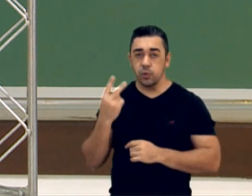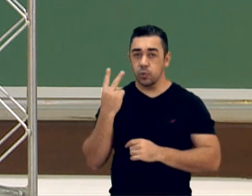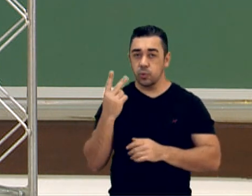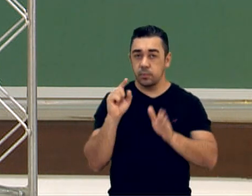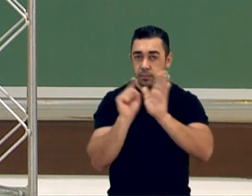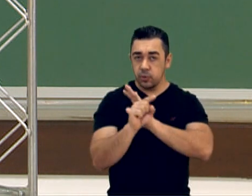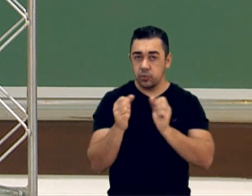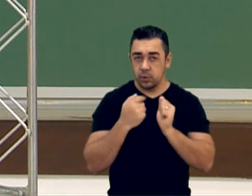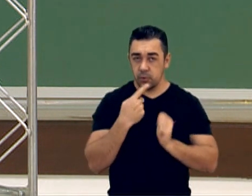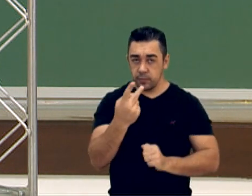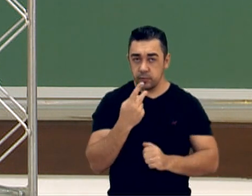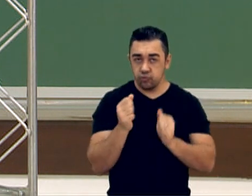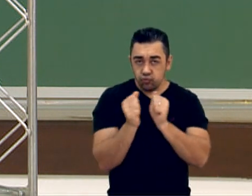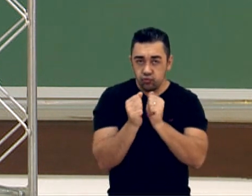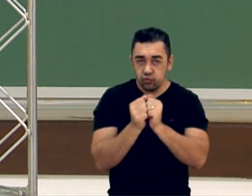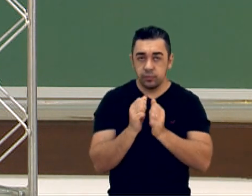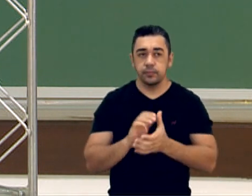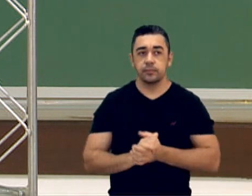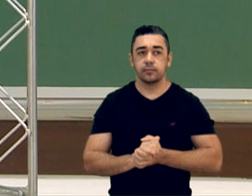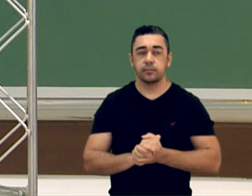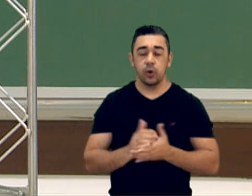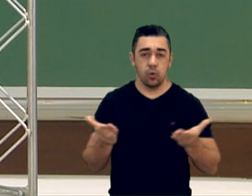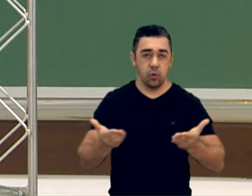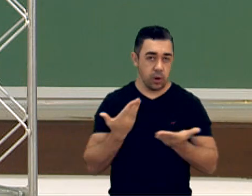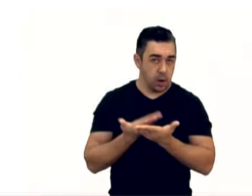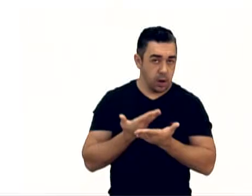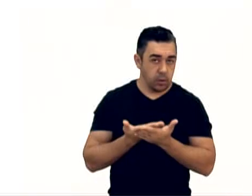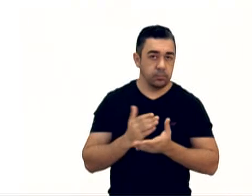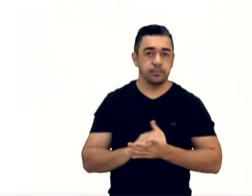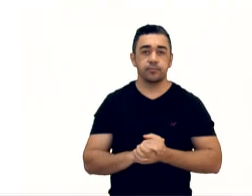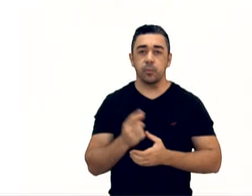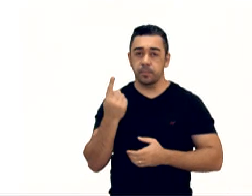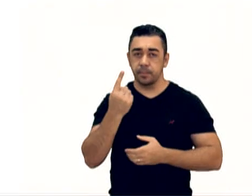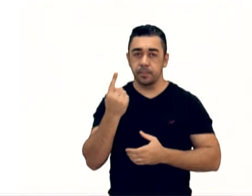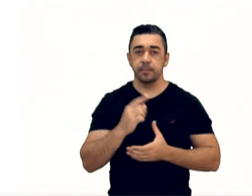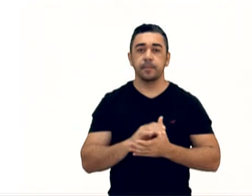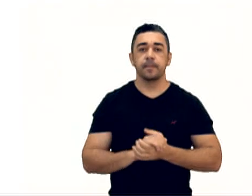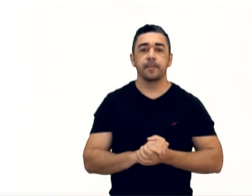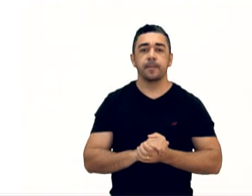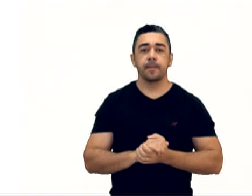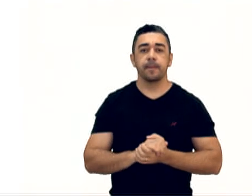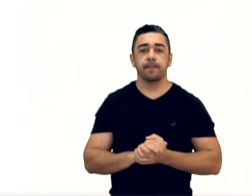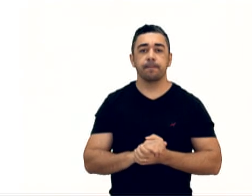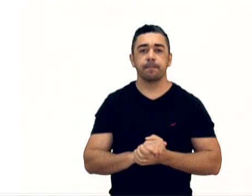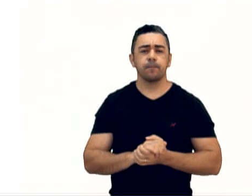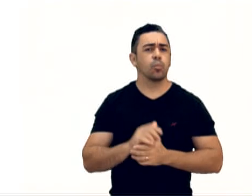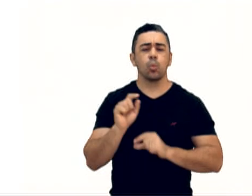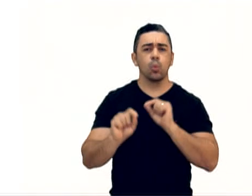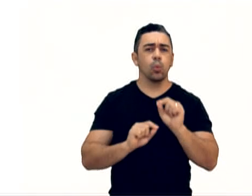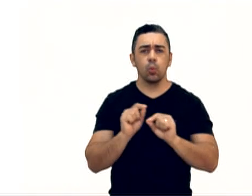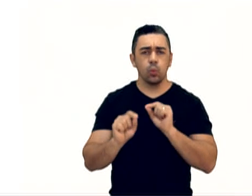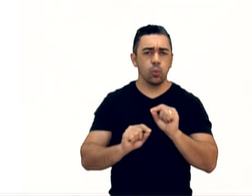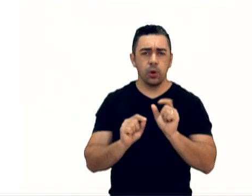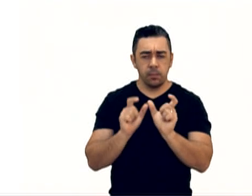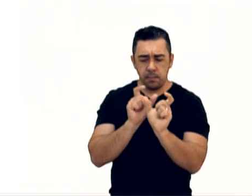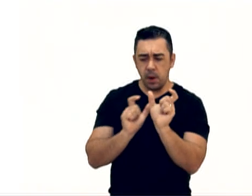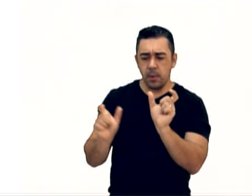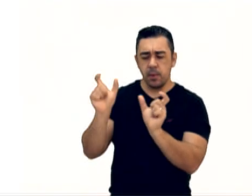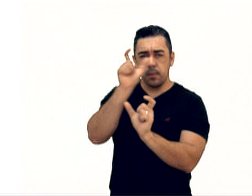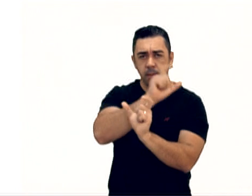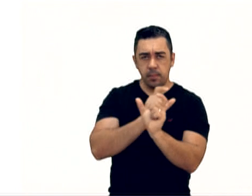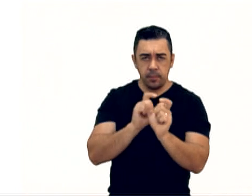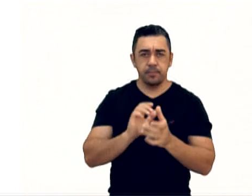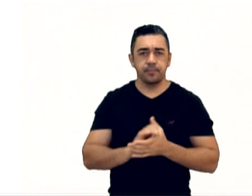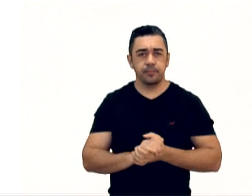nós vamos responder juntos sobre essa aula. Number 1, mind map é uma ferramenta utilizada